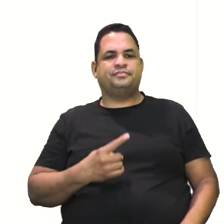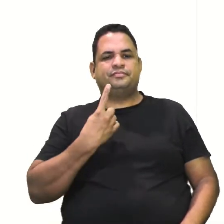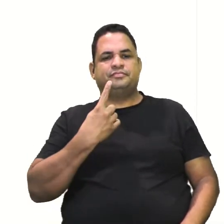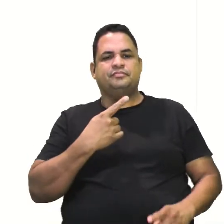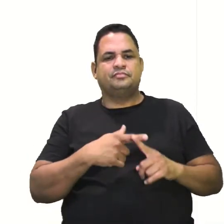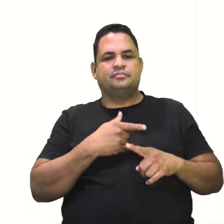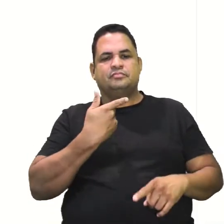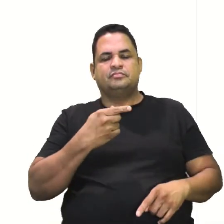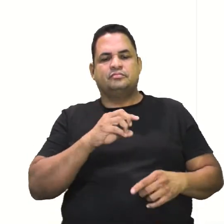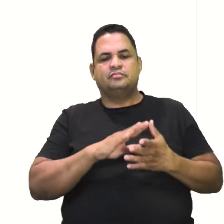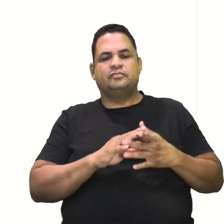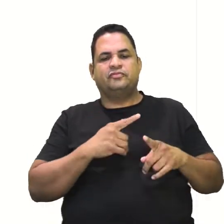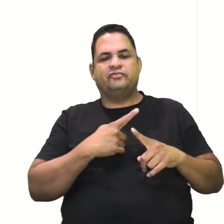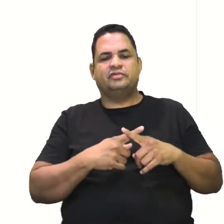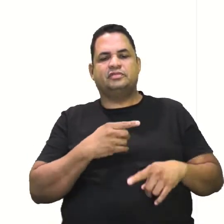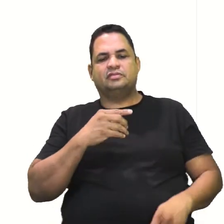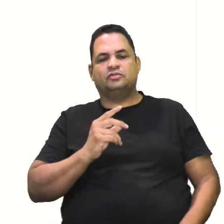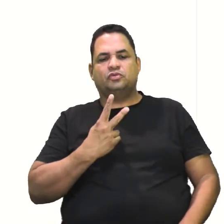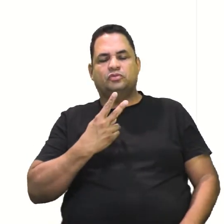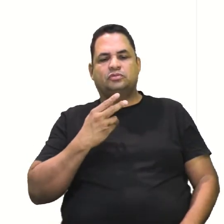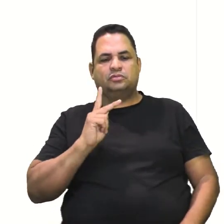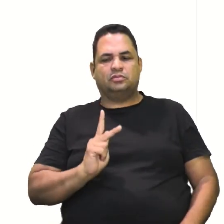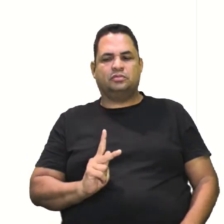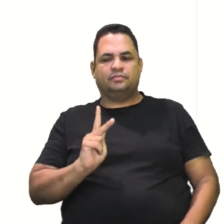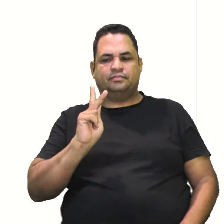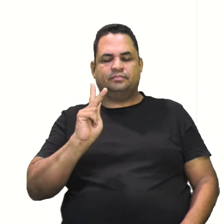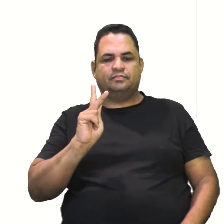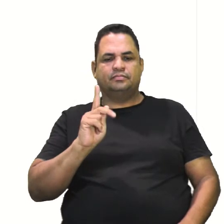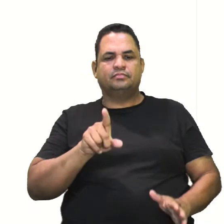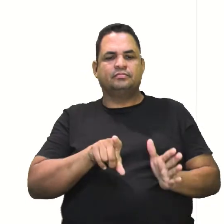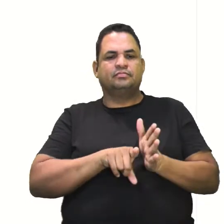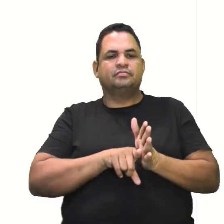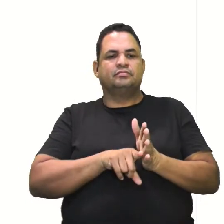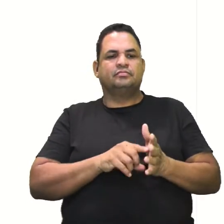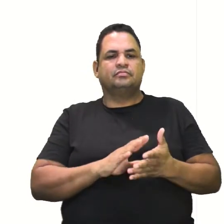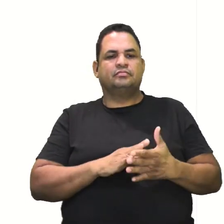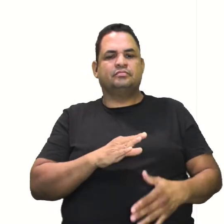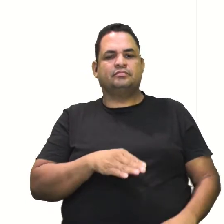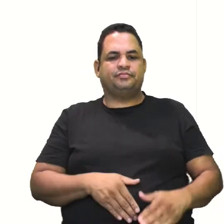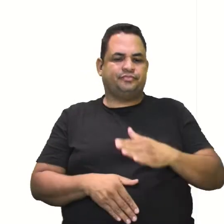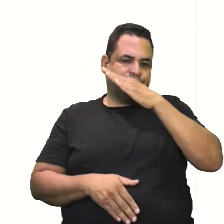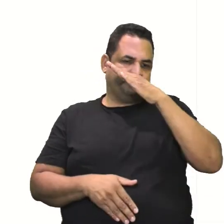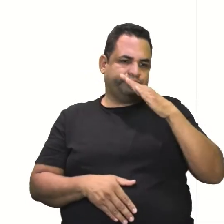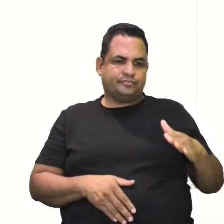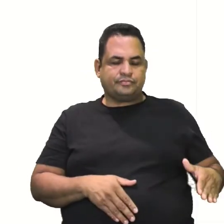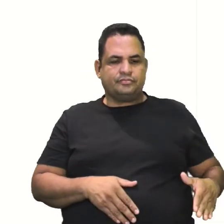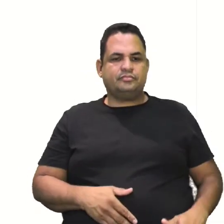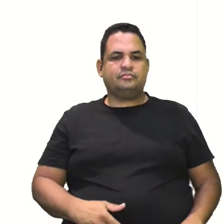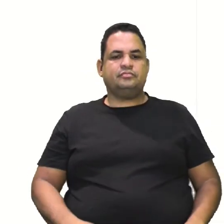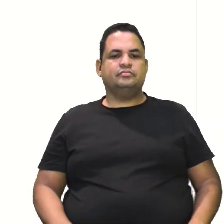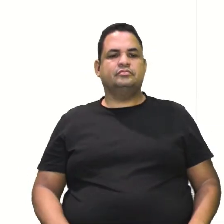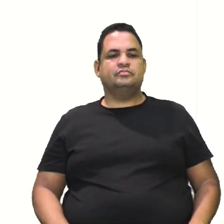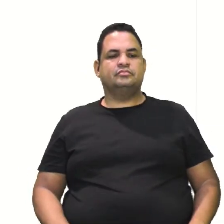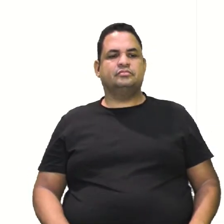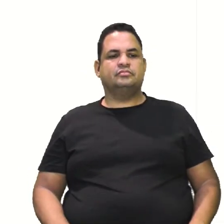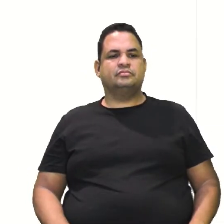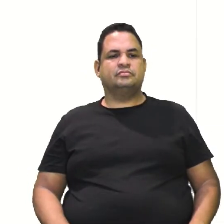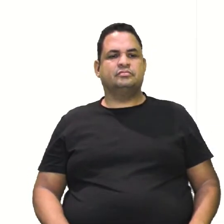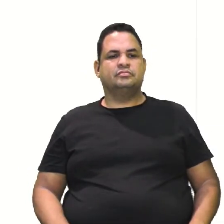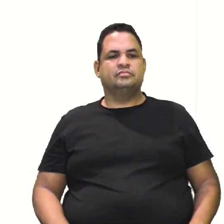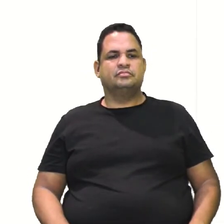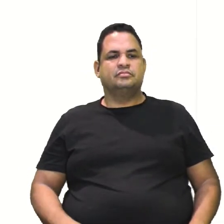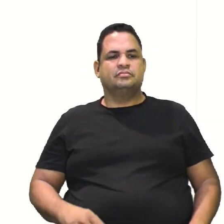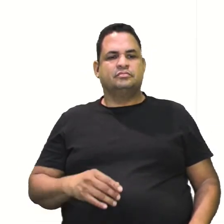vezes 2? 2. Vezes K? 2K. 2K. Menos diagonal secundária. Vamos lá, vamos mudar a cor aqui para a galera